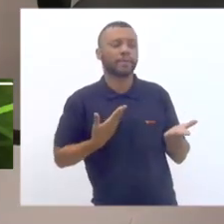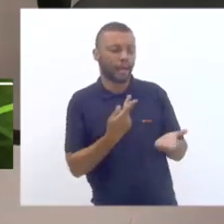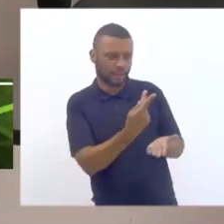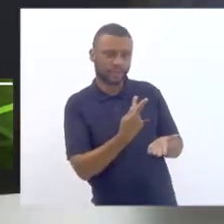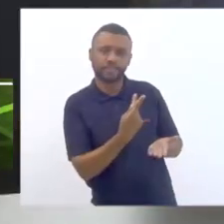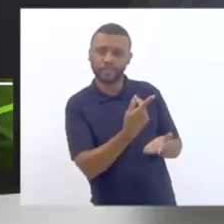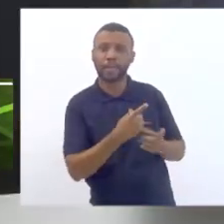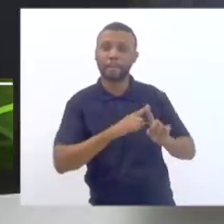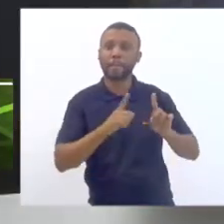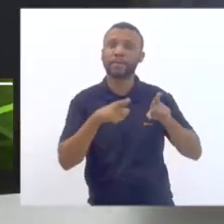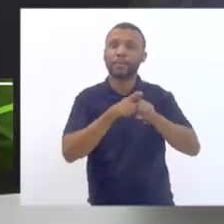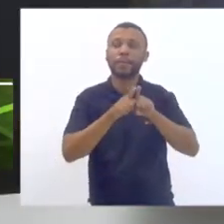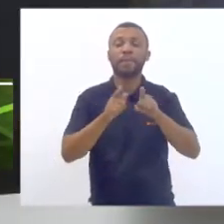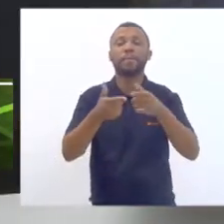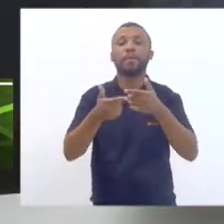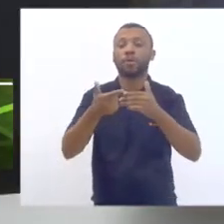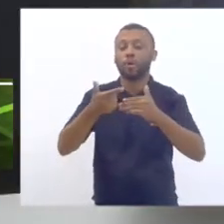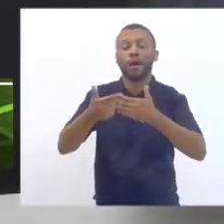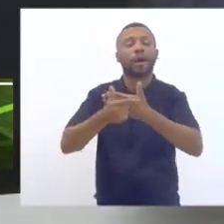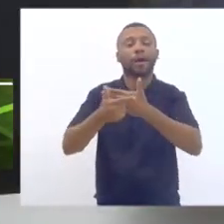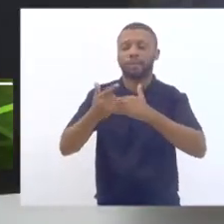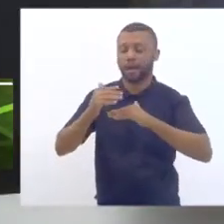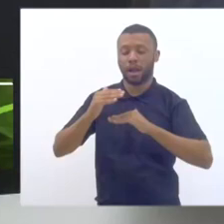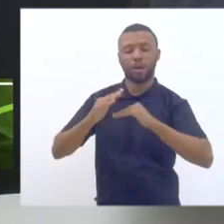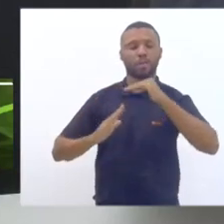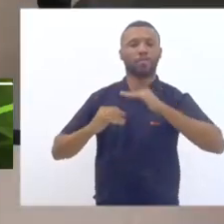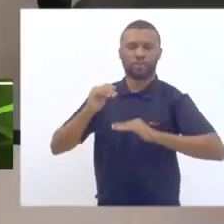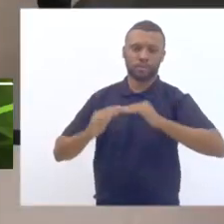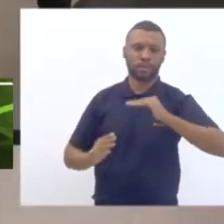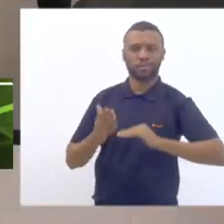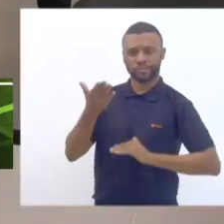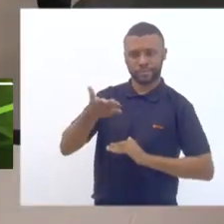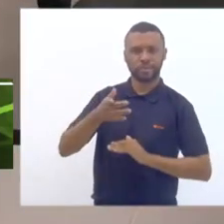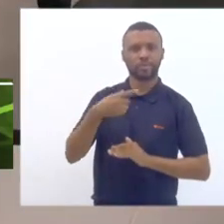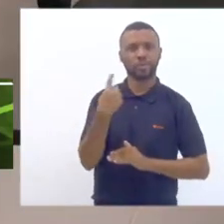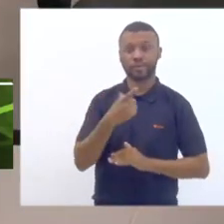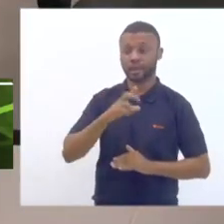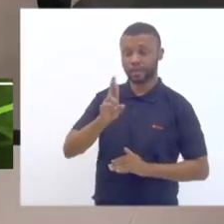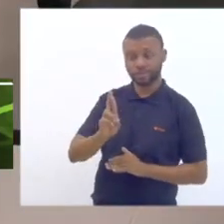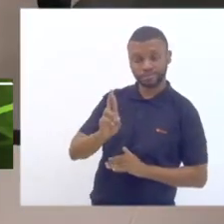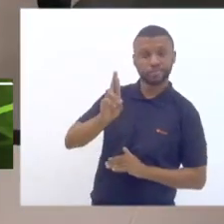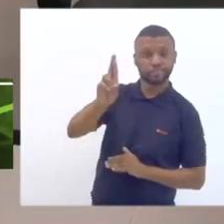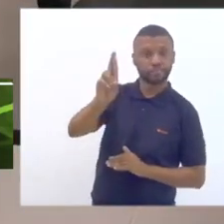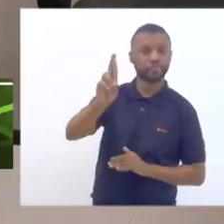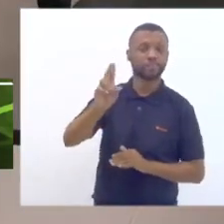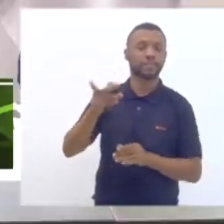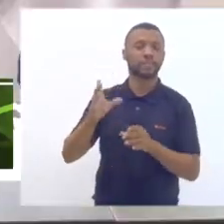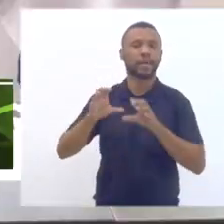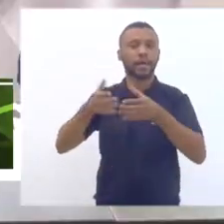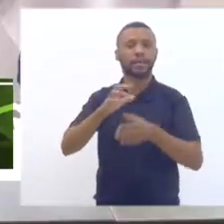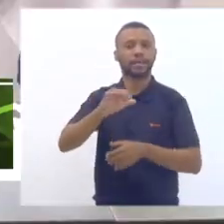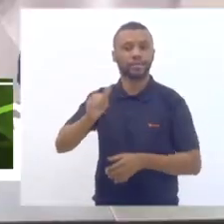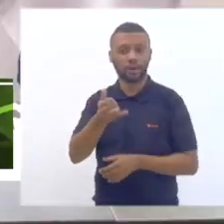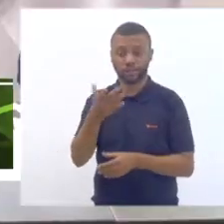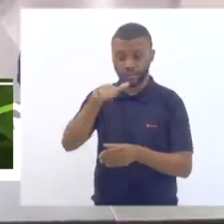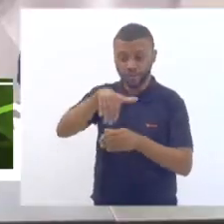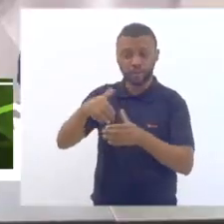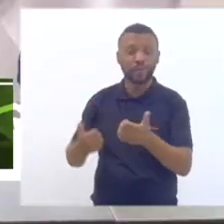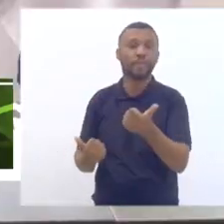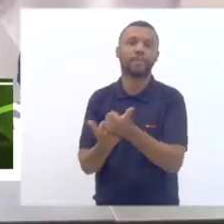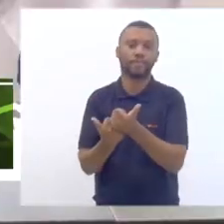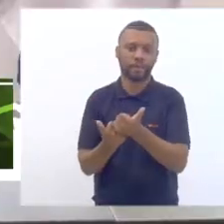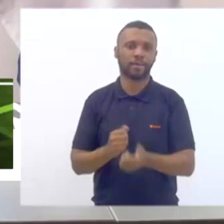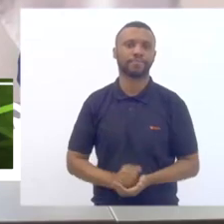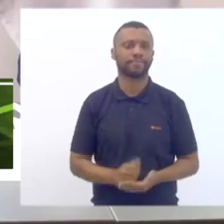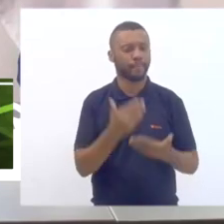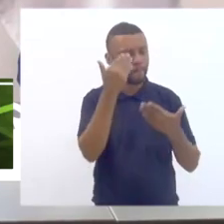pela qualidade que a gente terá na condução da CCJ. Meu voto é favorável. Obrigado, deputada Mônica.